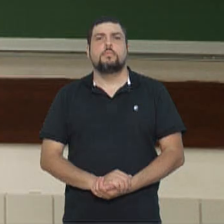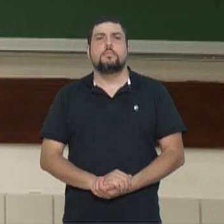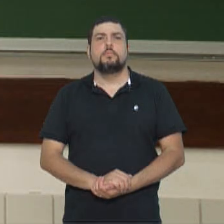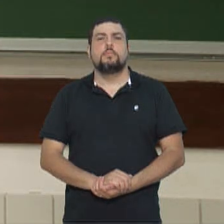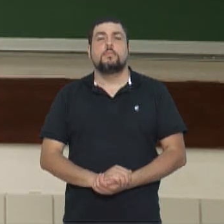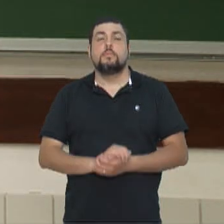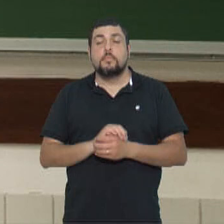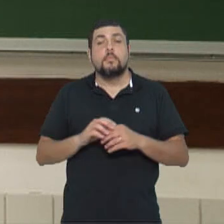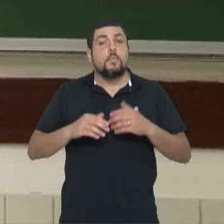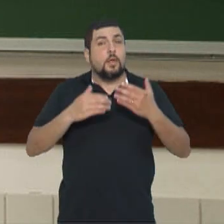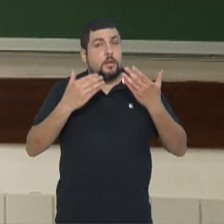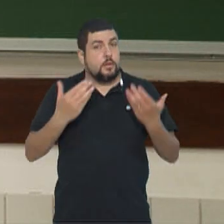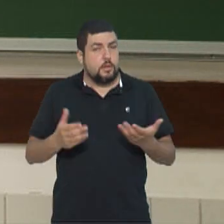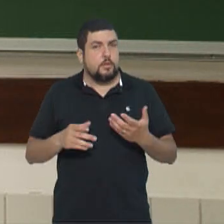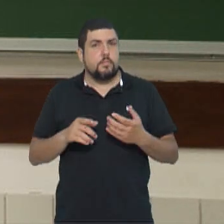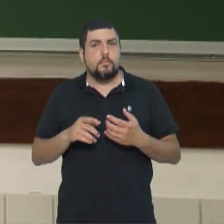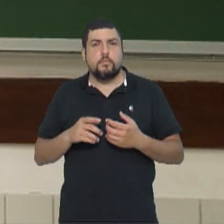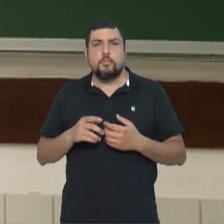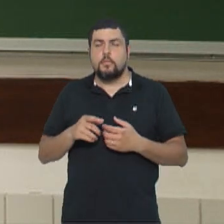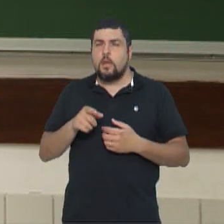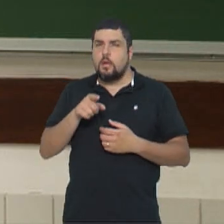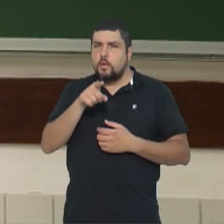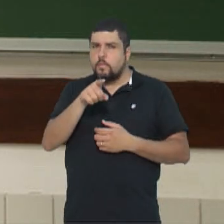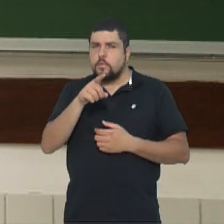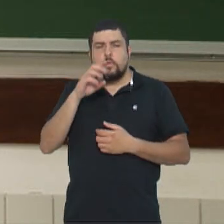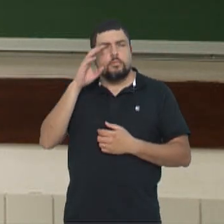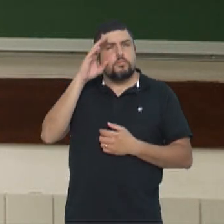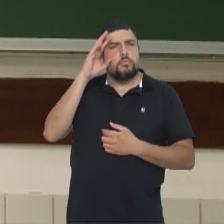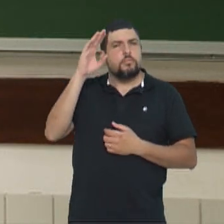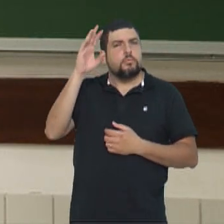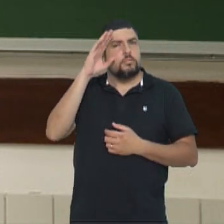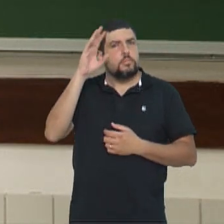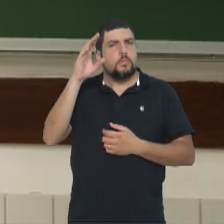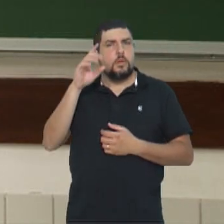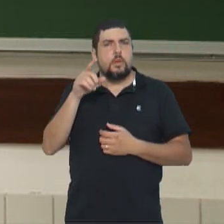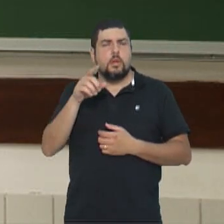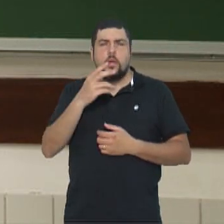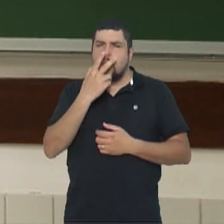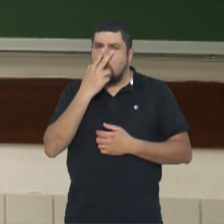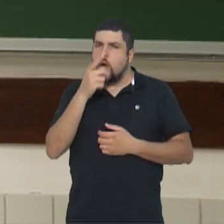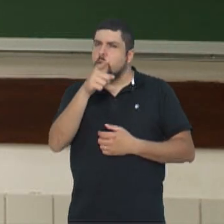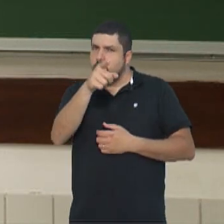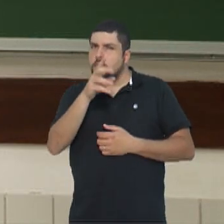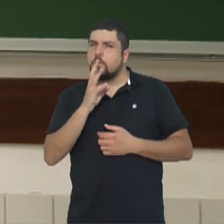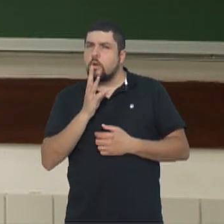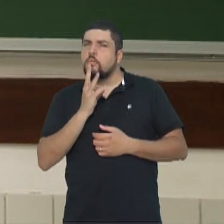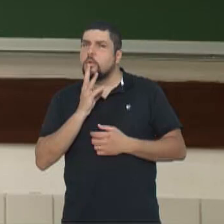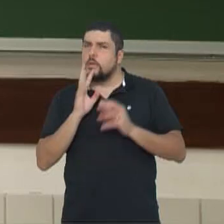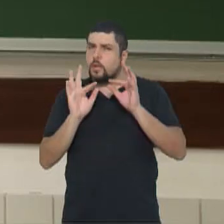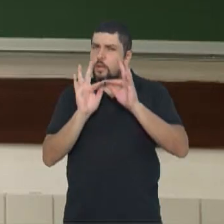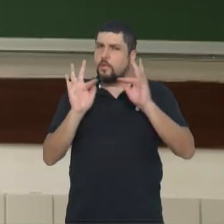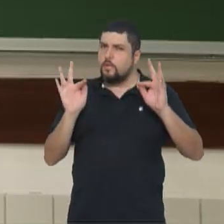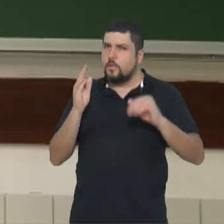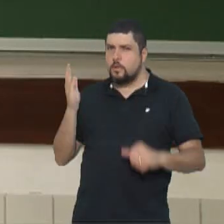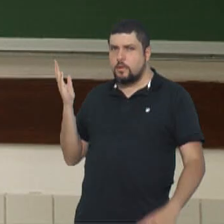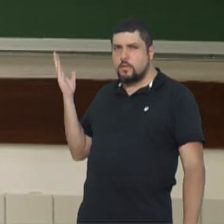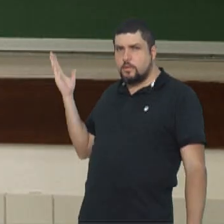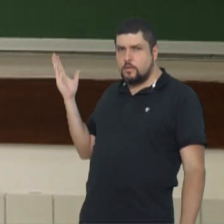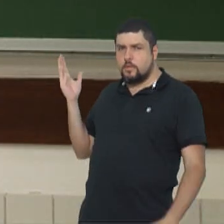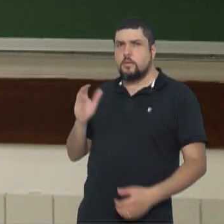Bom, você deve ter pensado sobre isso já, até deve ter visto essa frase. Então, vamos aí responder